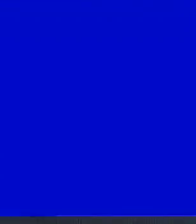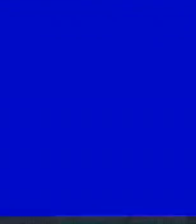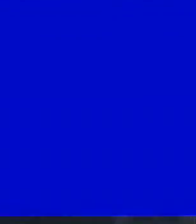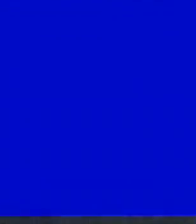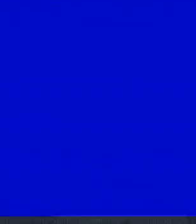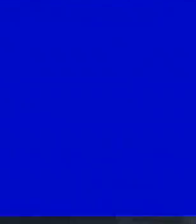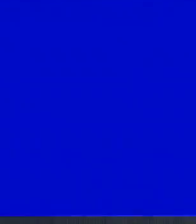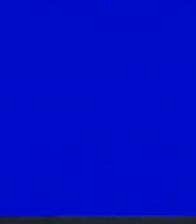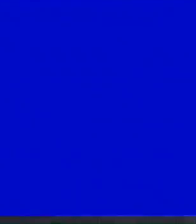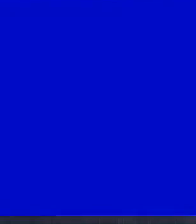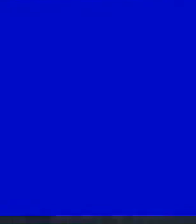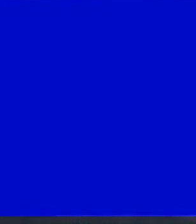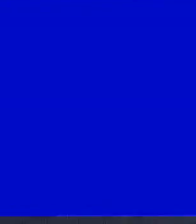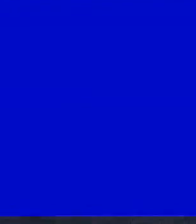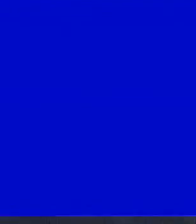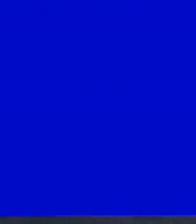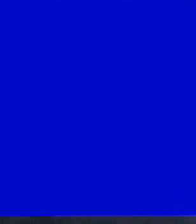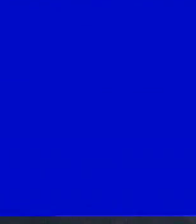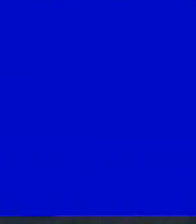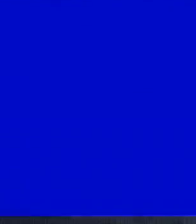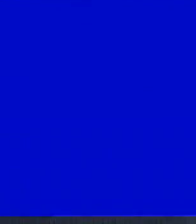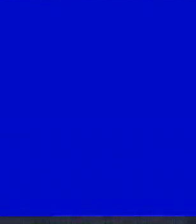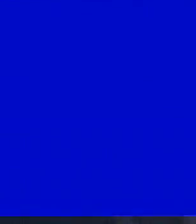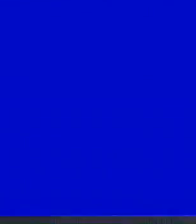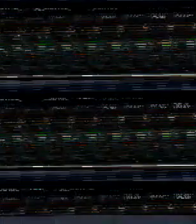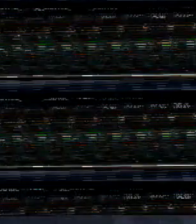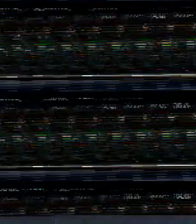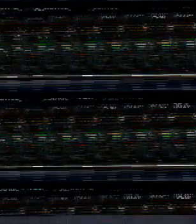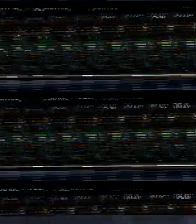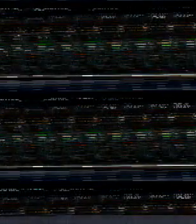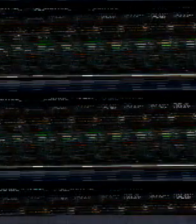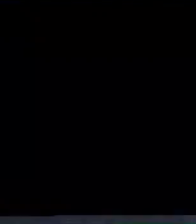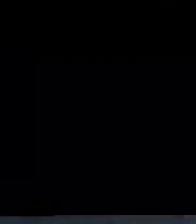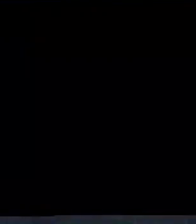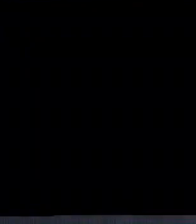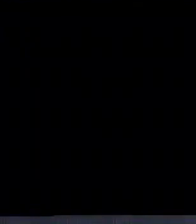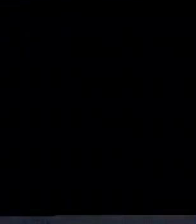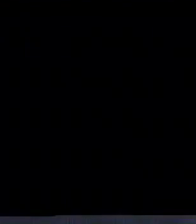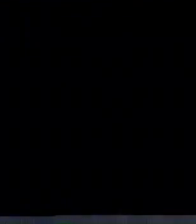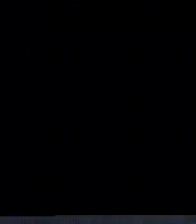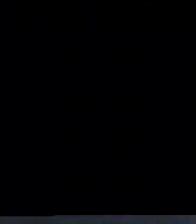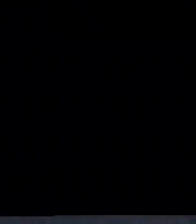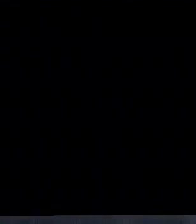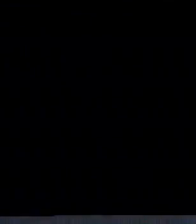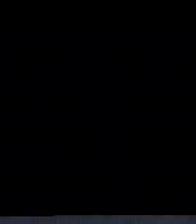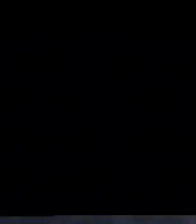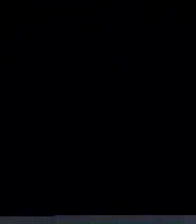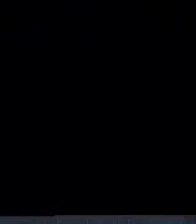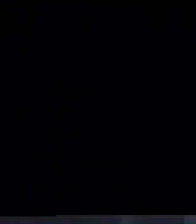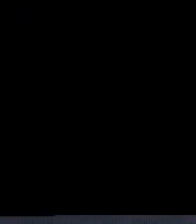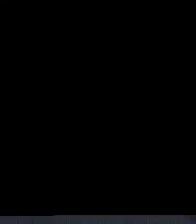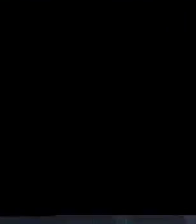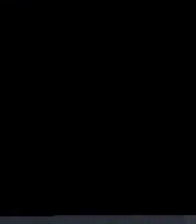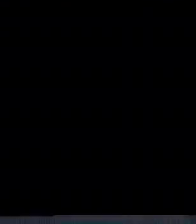Agora você que está perto dessas pessoas, fala assim: então a sua Mara se transformou em água viva. Glória a